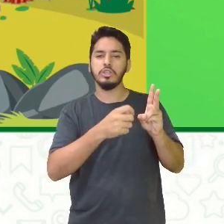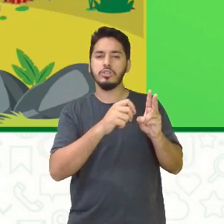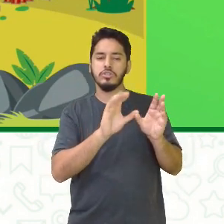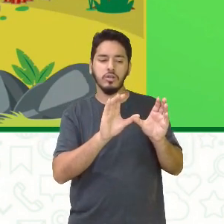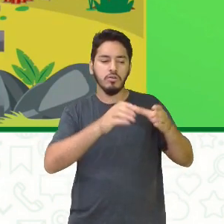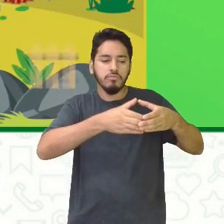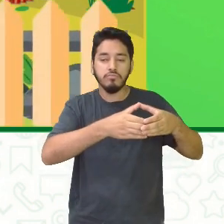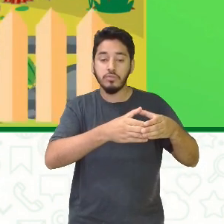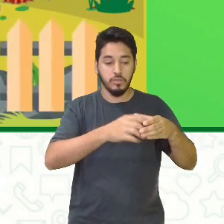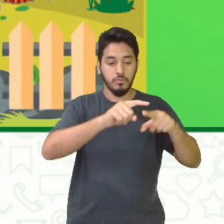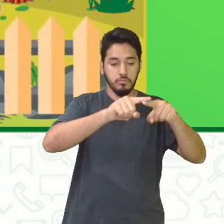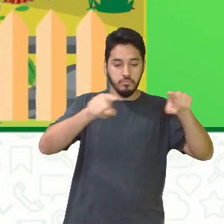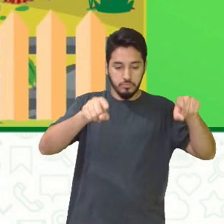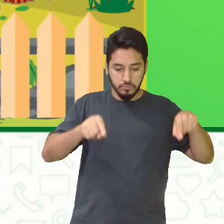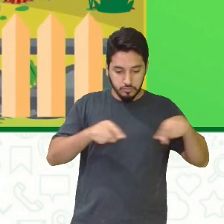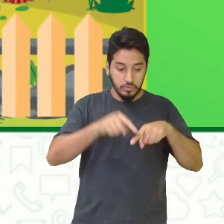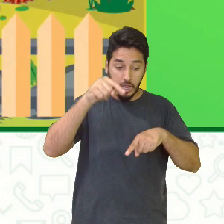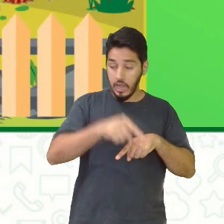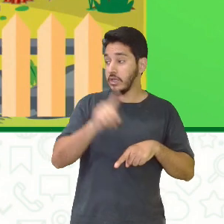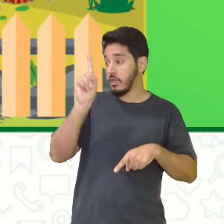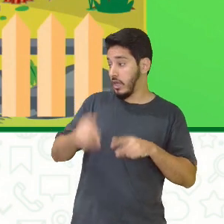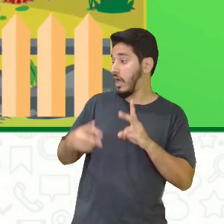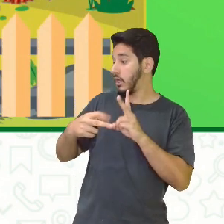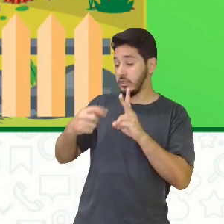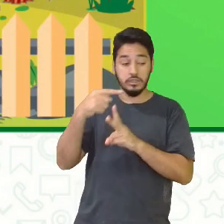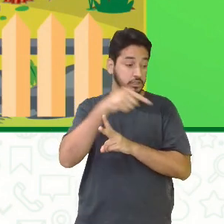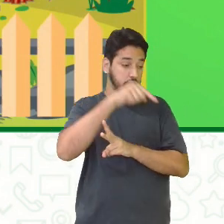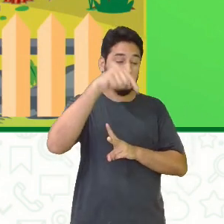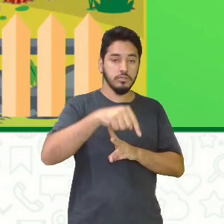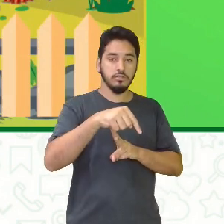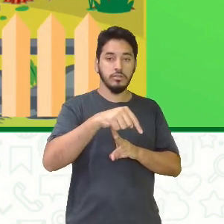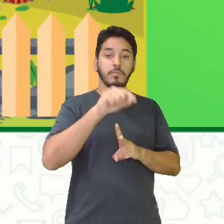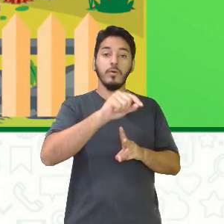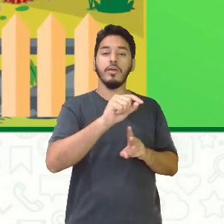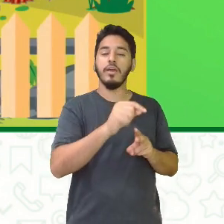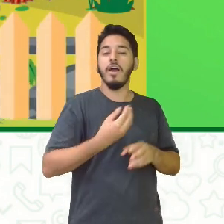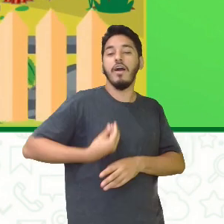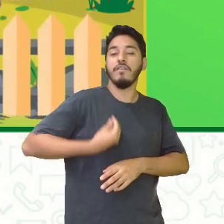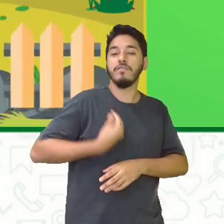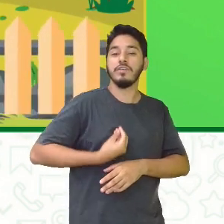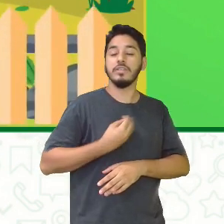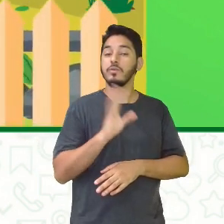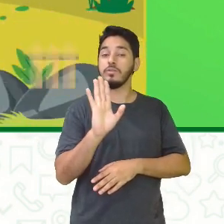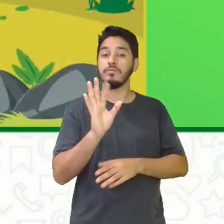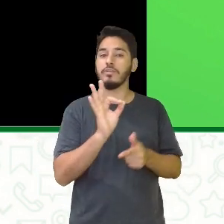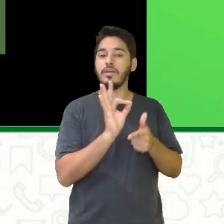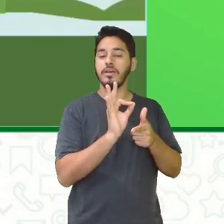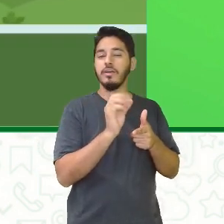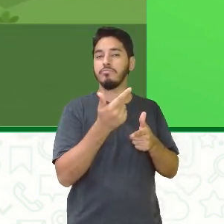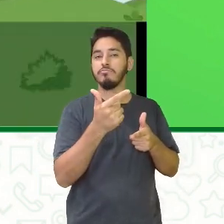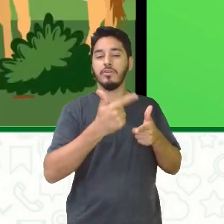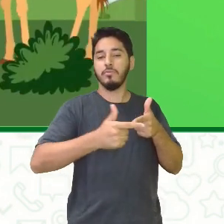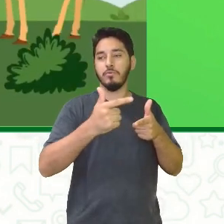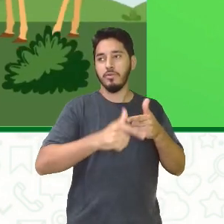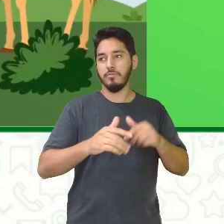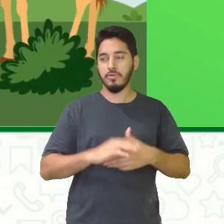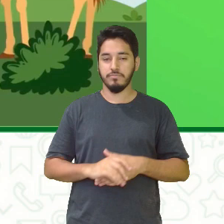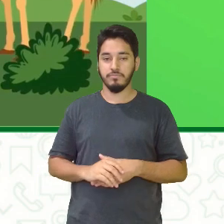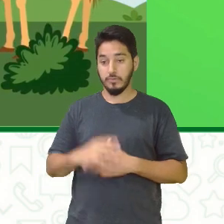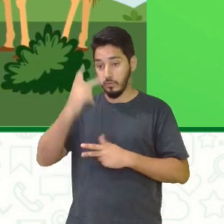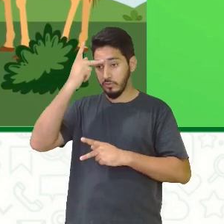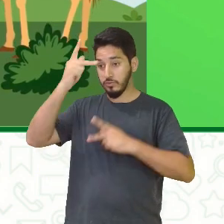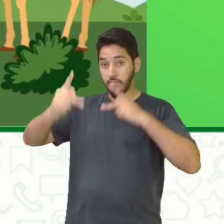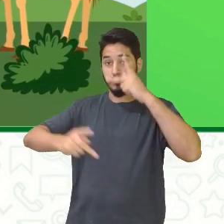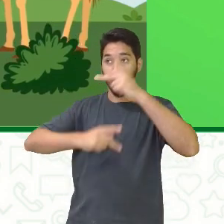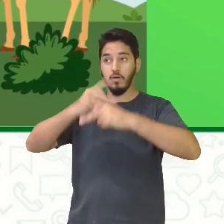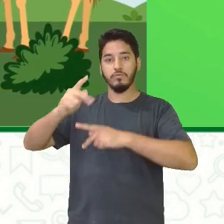e demarcar suas terras, para garantir que o modo de vida desses povos não seja afetado. Os povos africanos